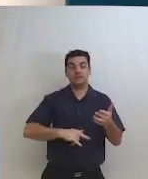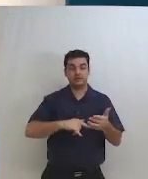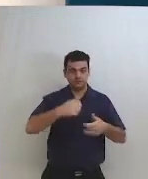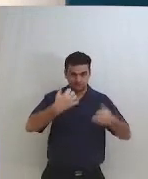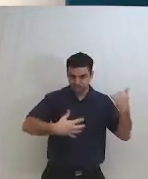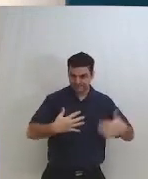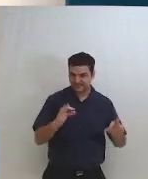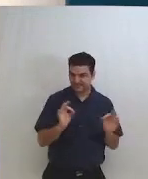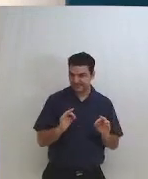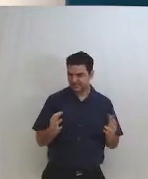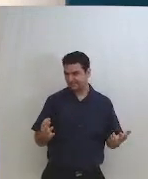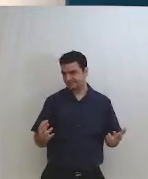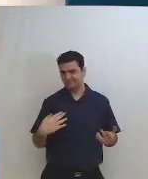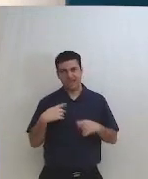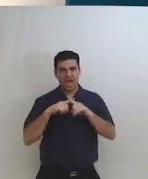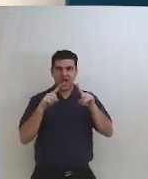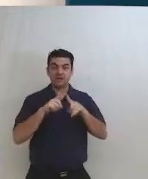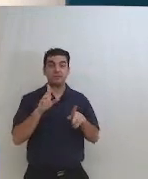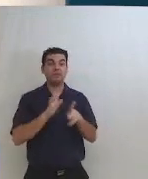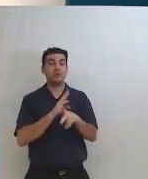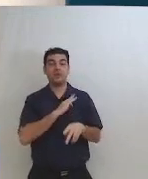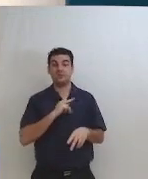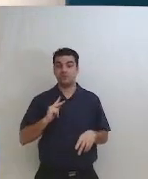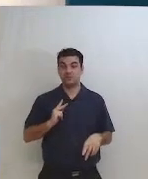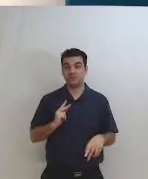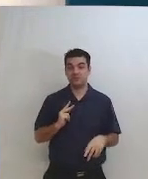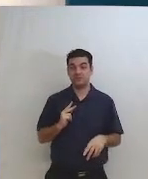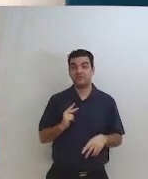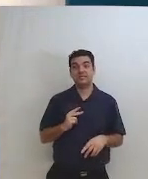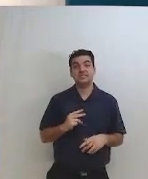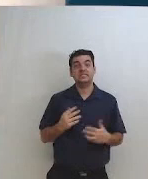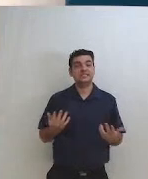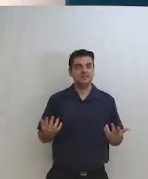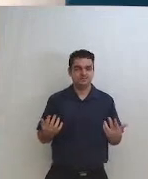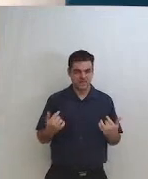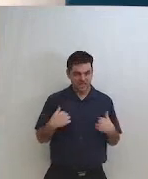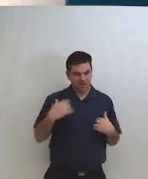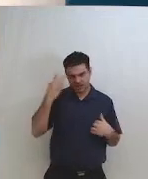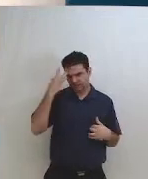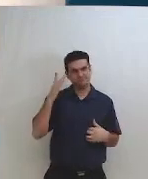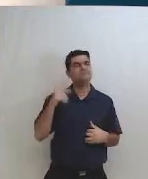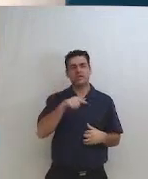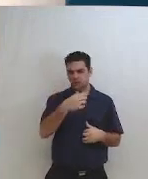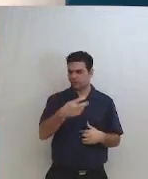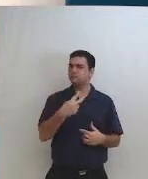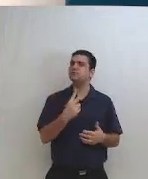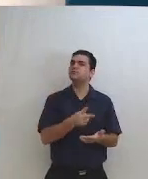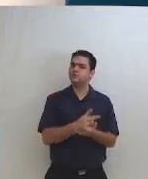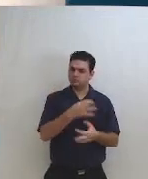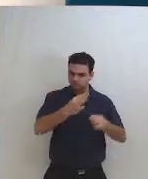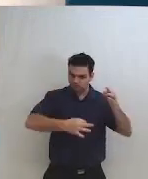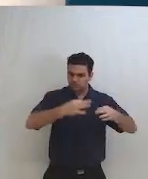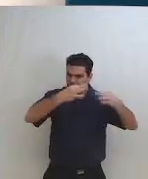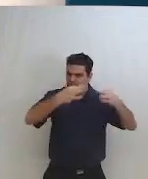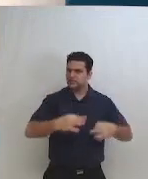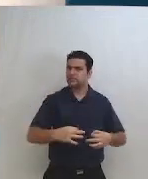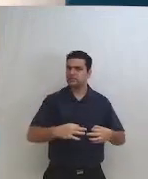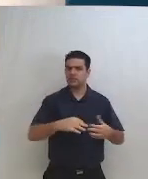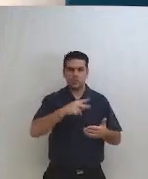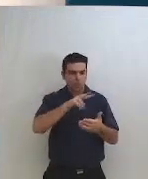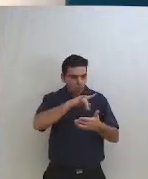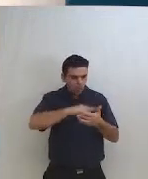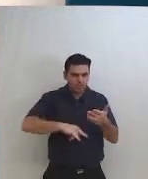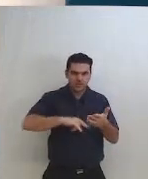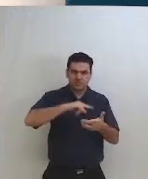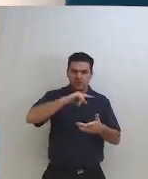extemporaneamente pelo Ministério Público Federal. Ocorre que não se verifica, na hipótese, a presença de interesse de agir por parte da embargante. Isso porque o julgamento dos embargos de